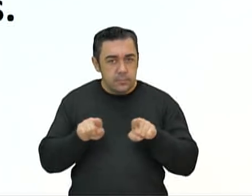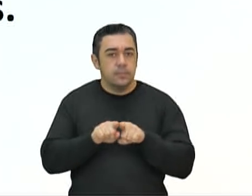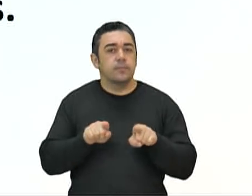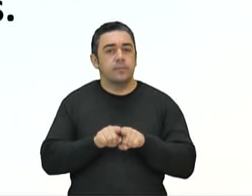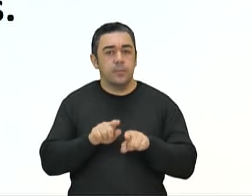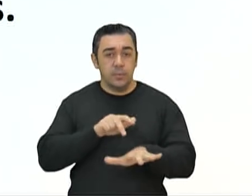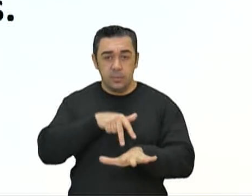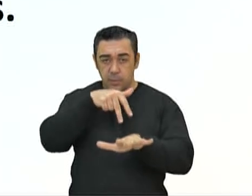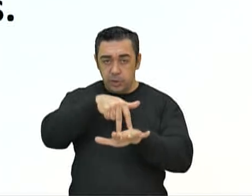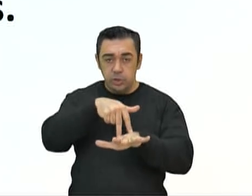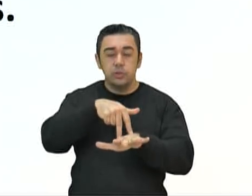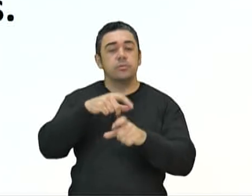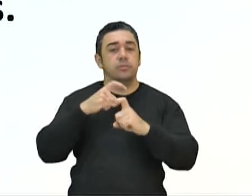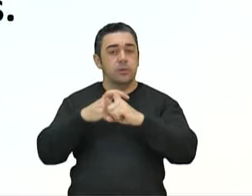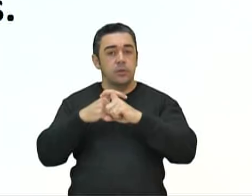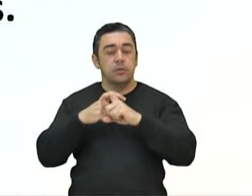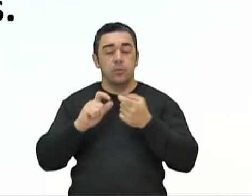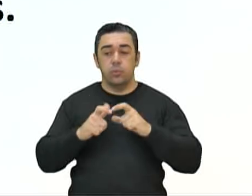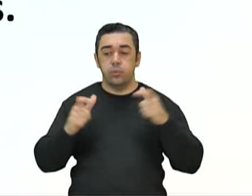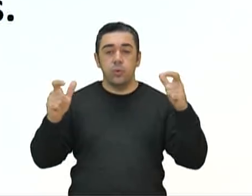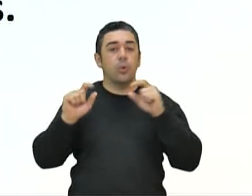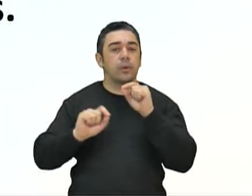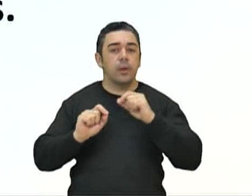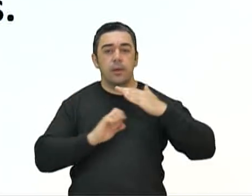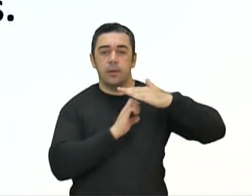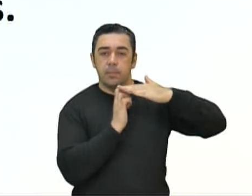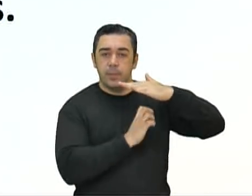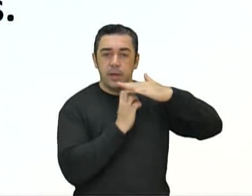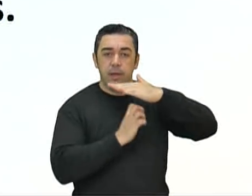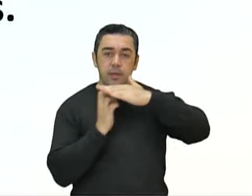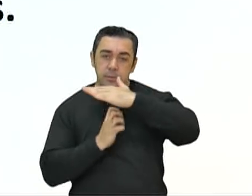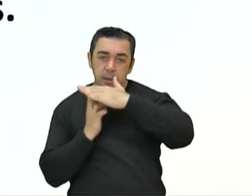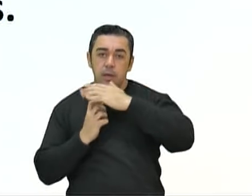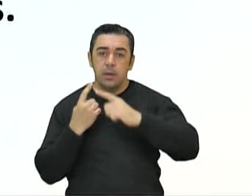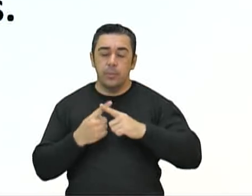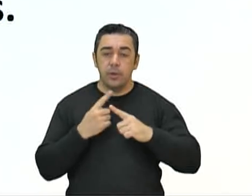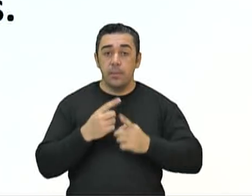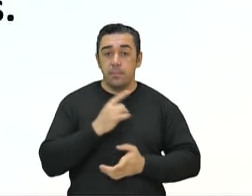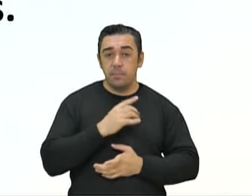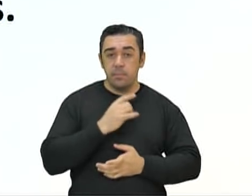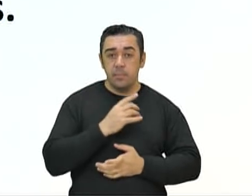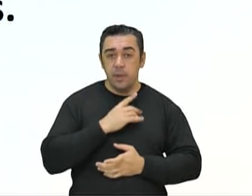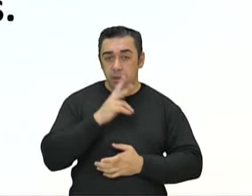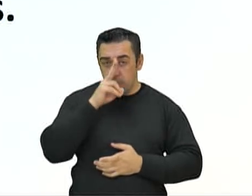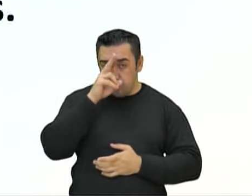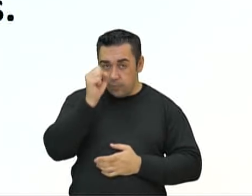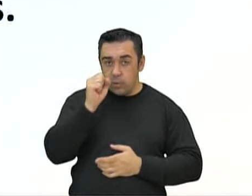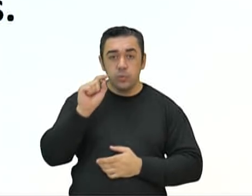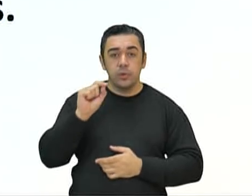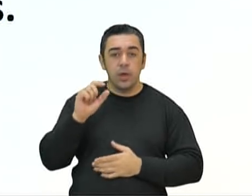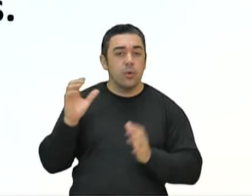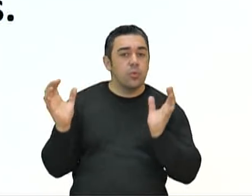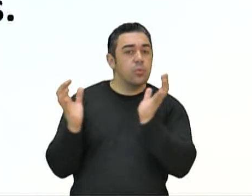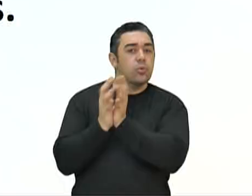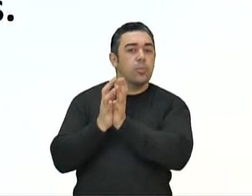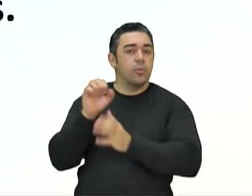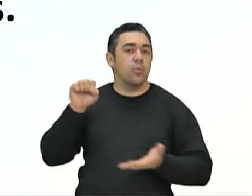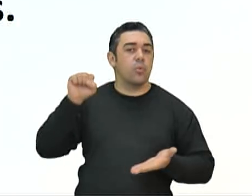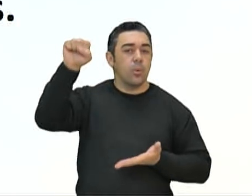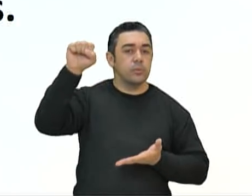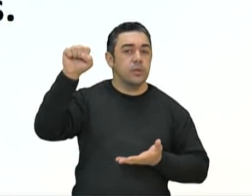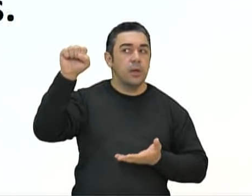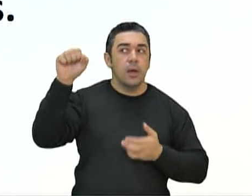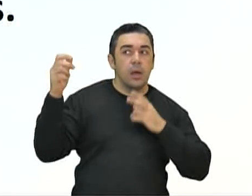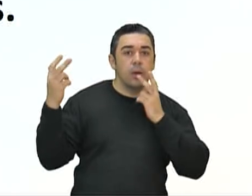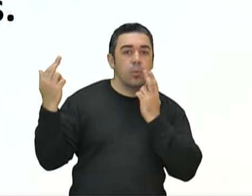nazismo cresceu entre os empresários, com medo da força política dos comunistas. Vai que acontece o mesmo